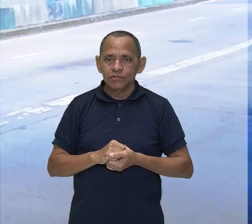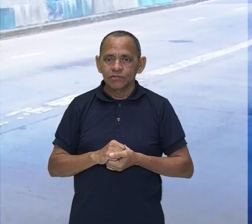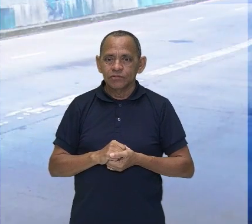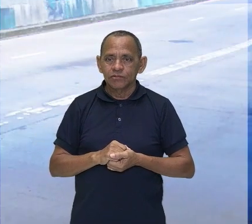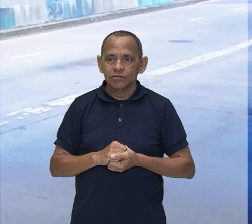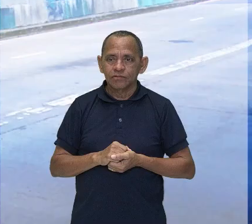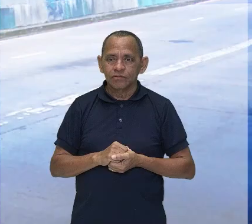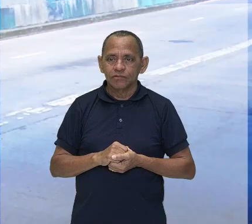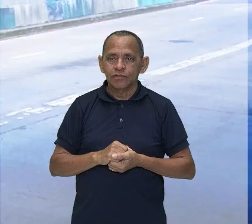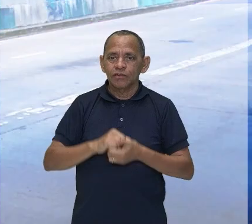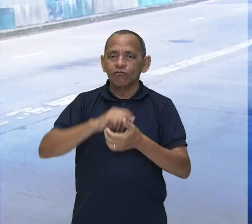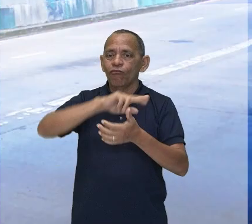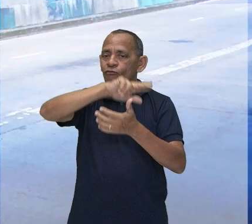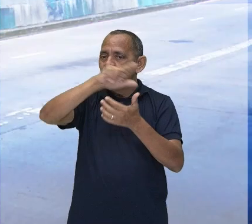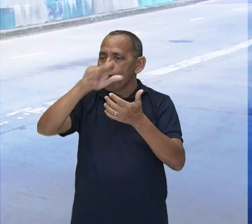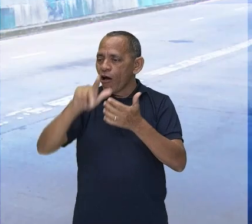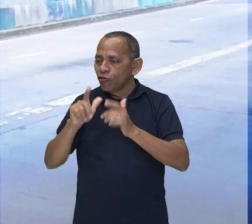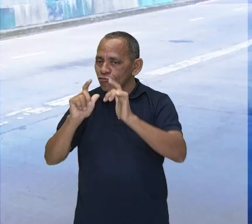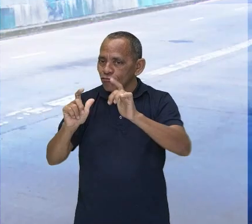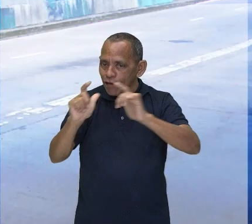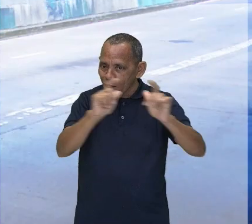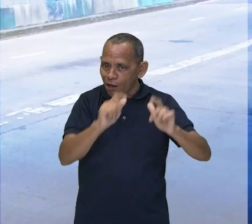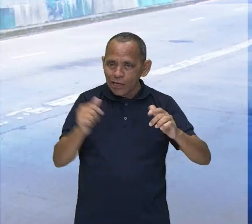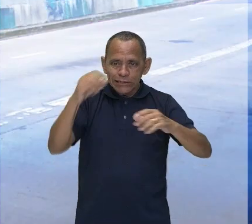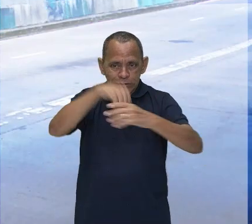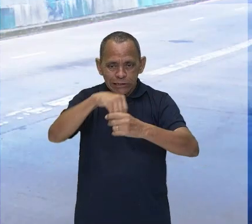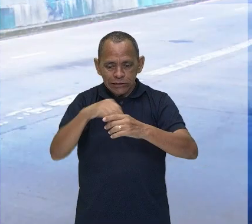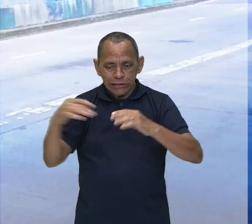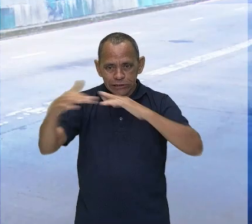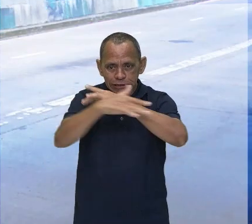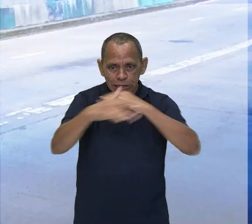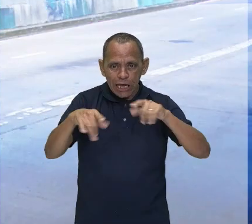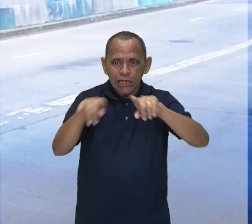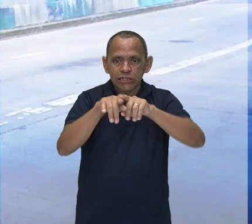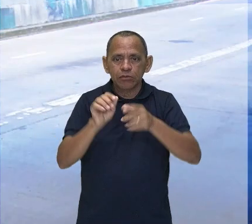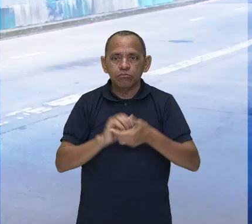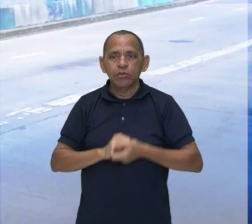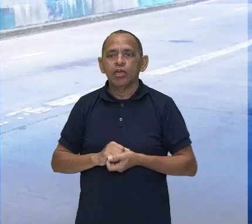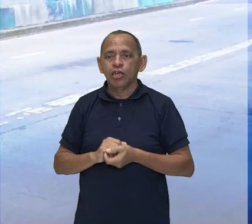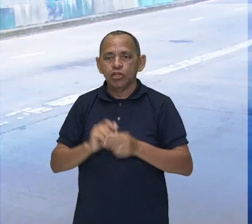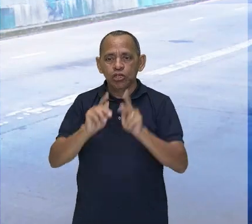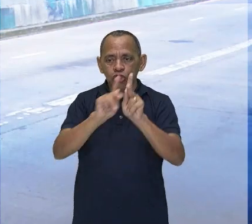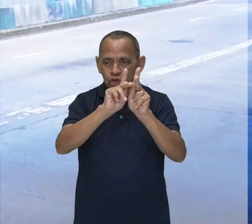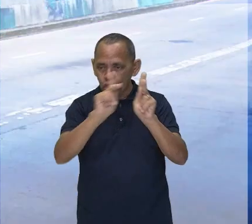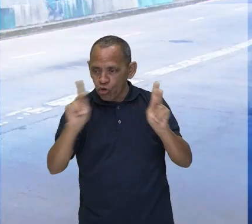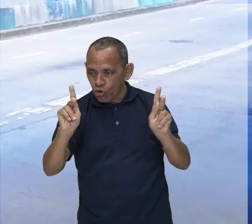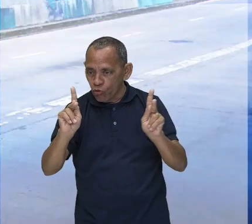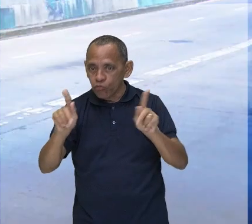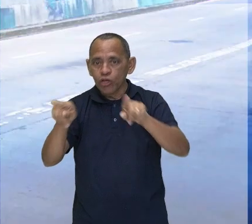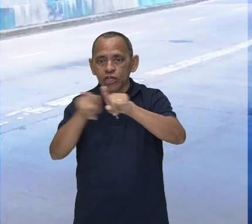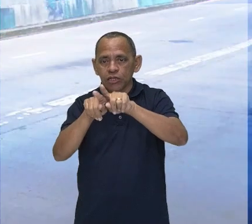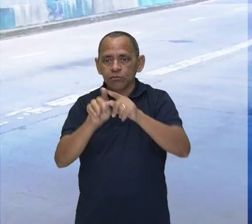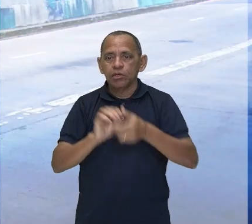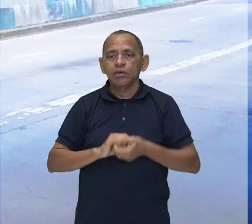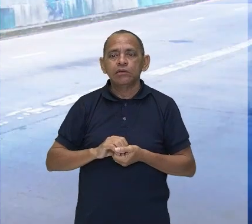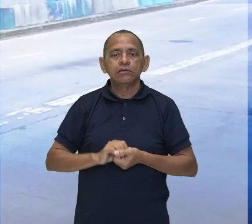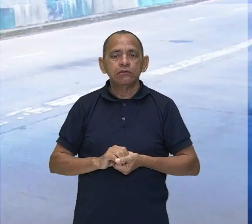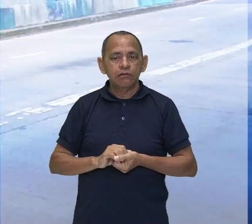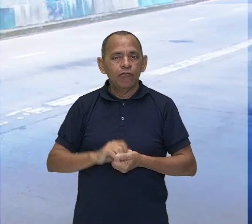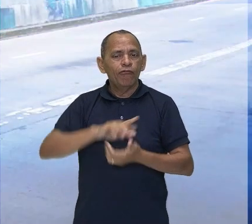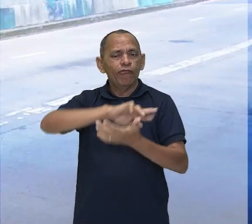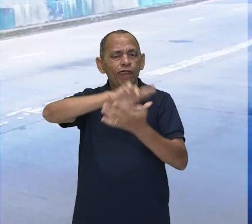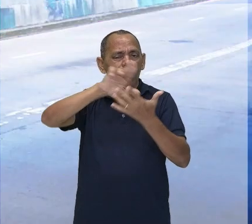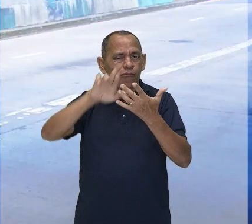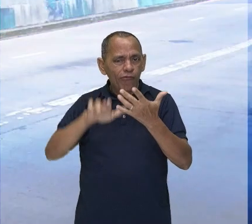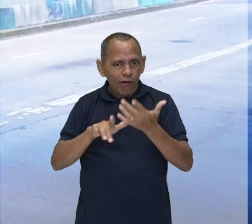sinais, né, semáforos tem bastantes, rodovias, enfim, tem bastante arte, o grafite, mostrando um